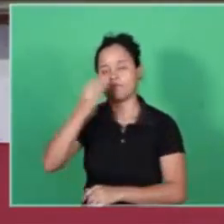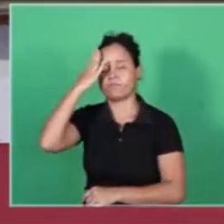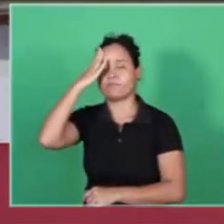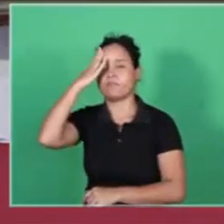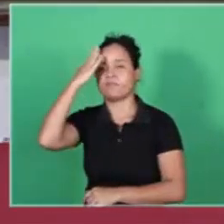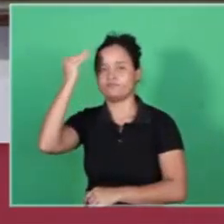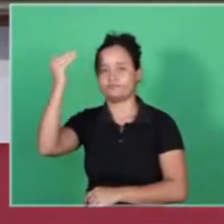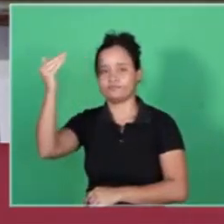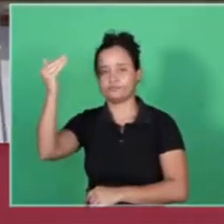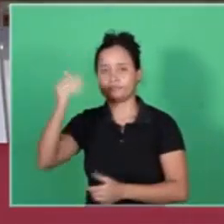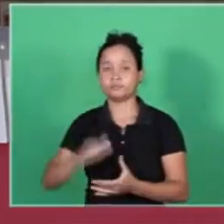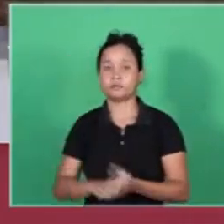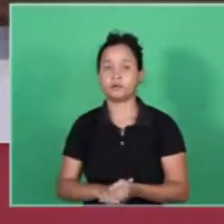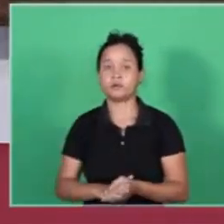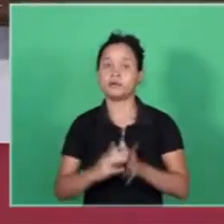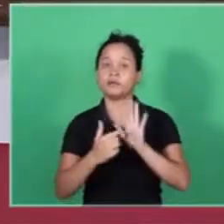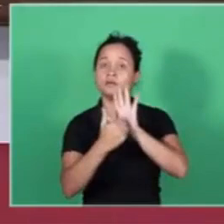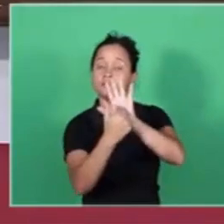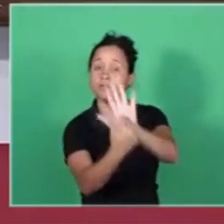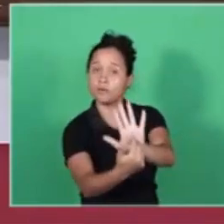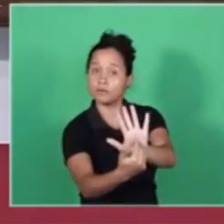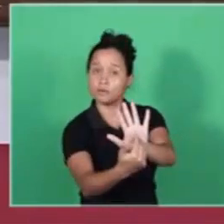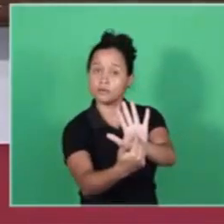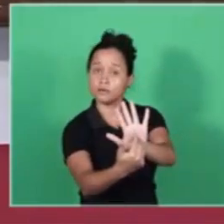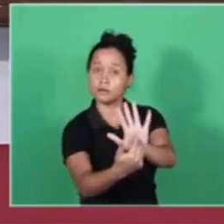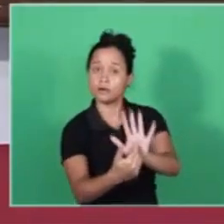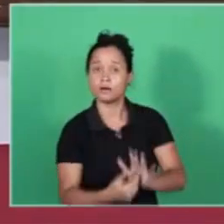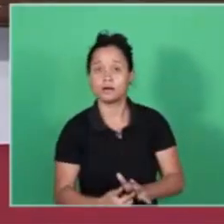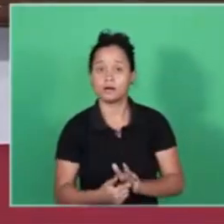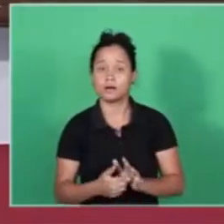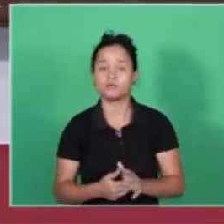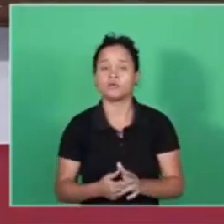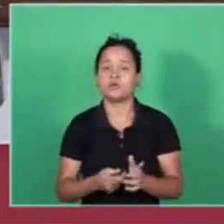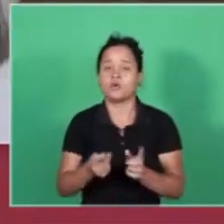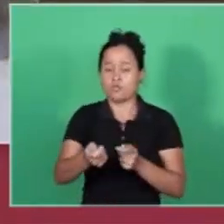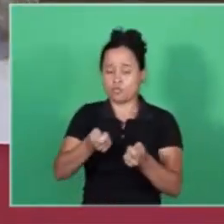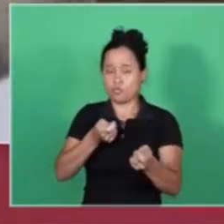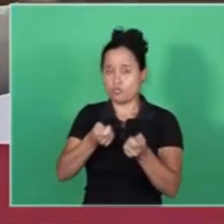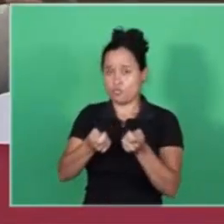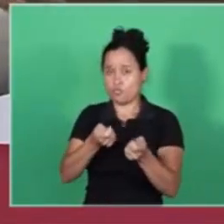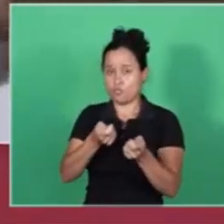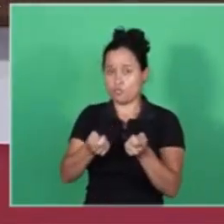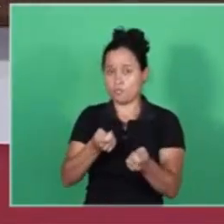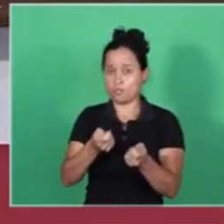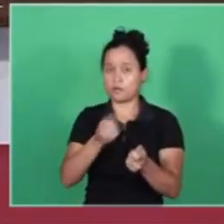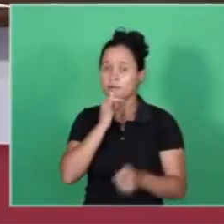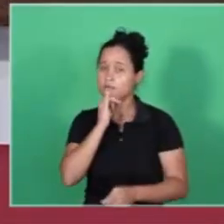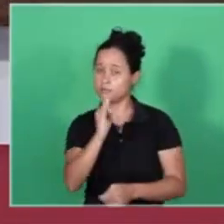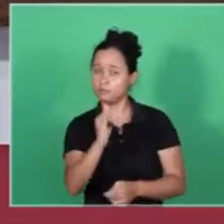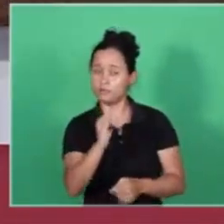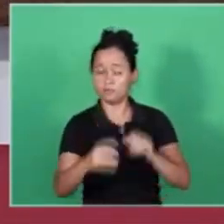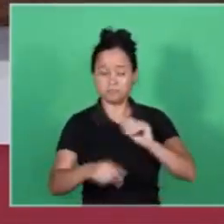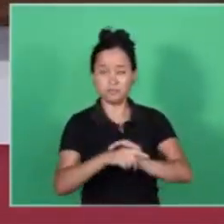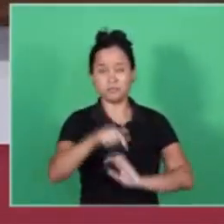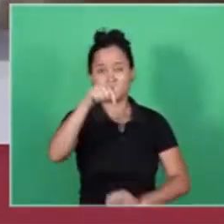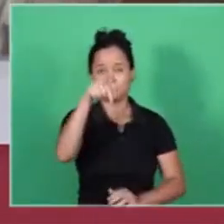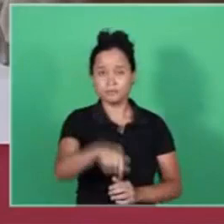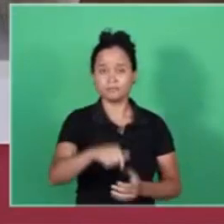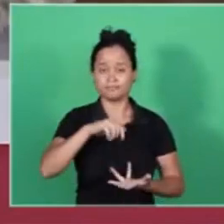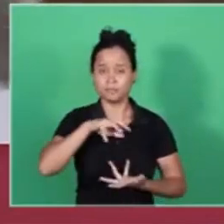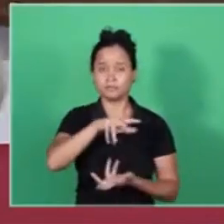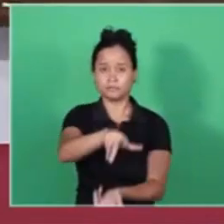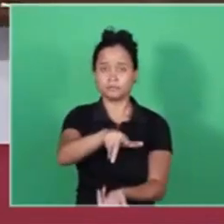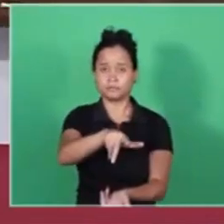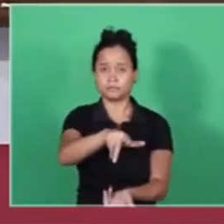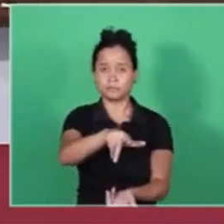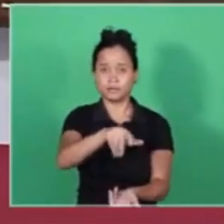da preservação da energia. Você, tudo que faz aqui, fica aqui. Ela se modifica, ela